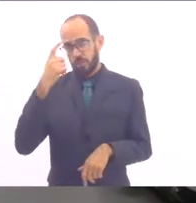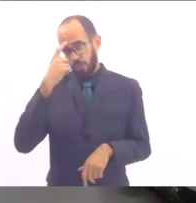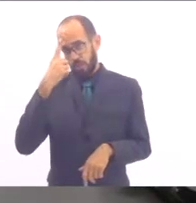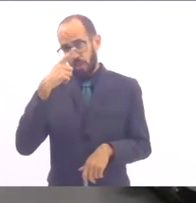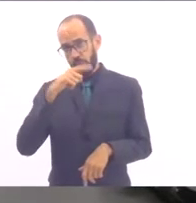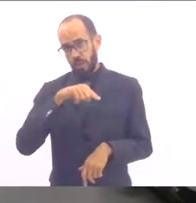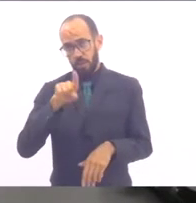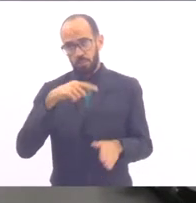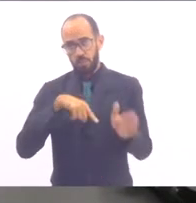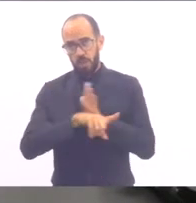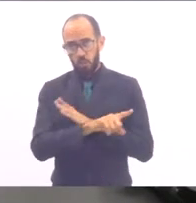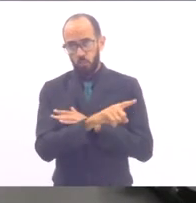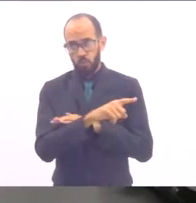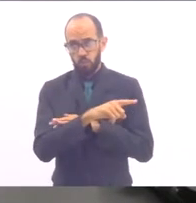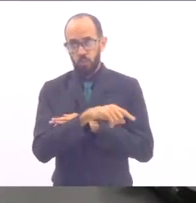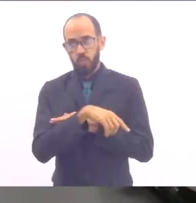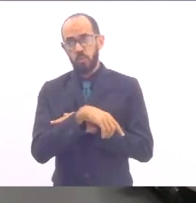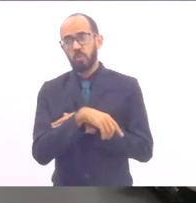se tem